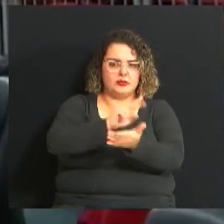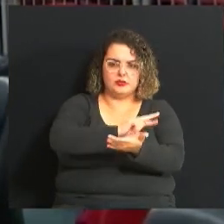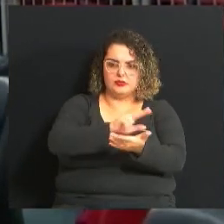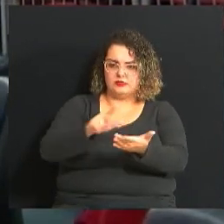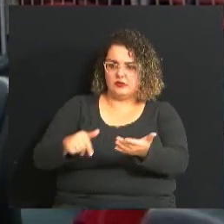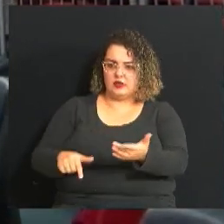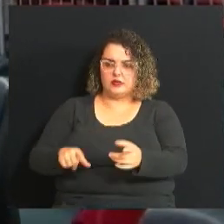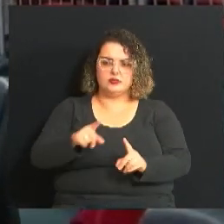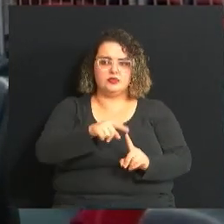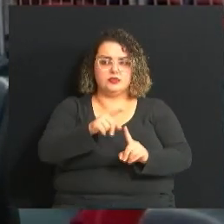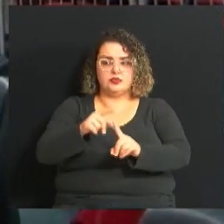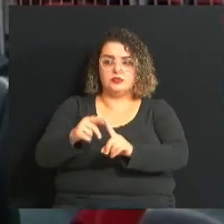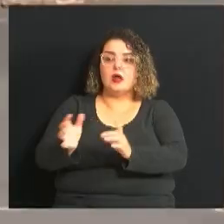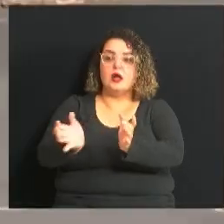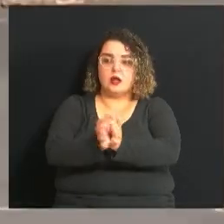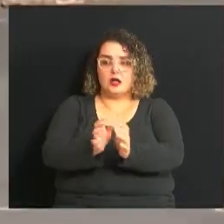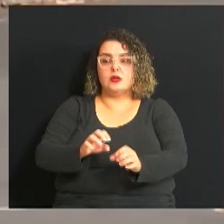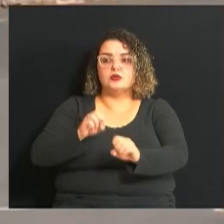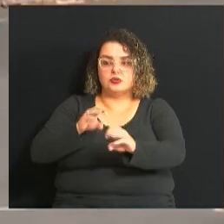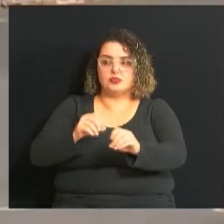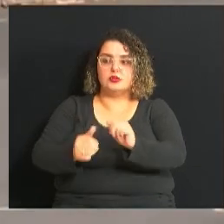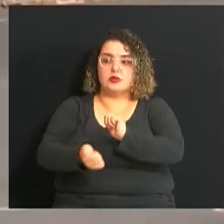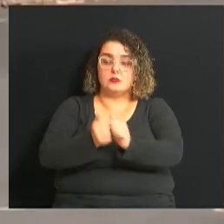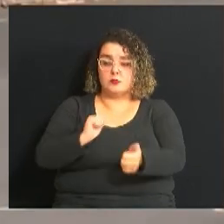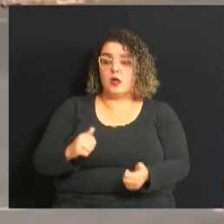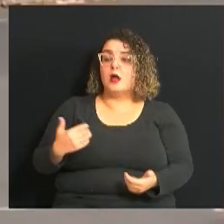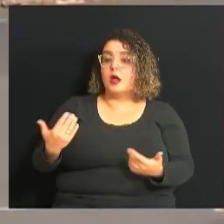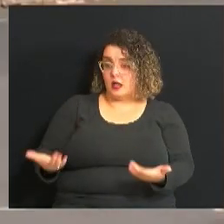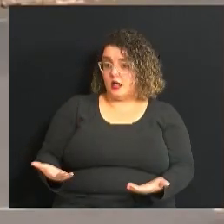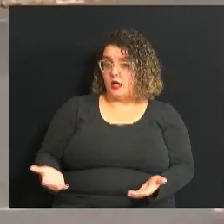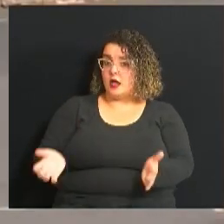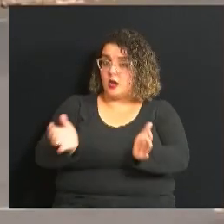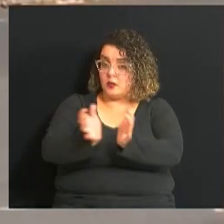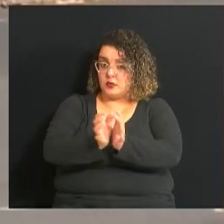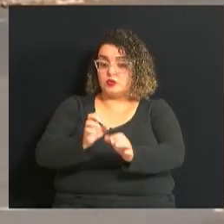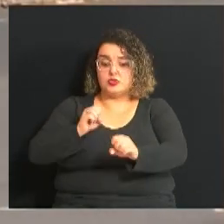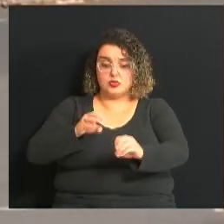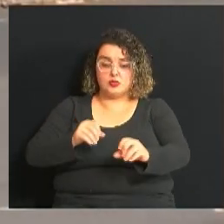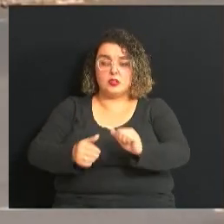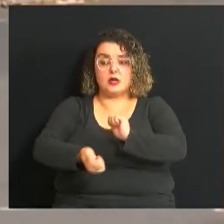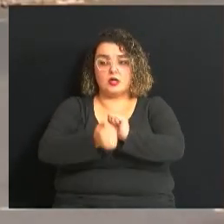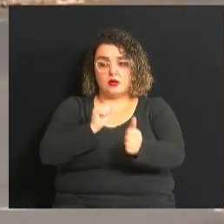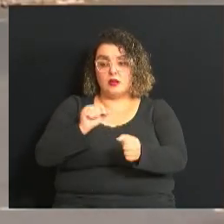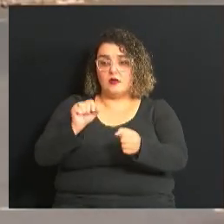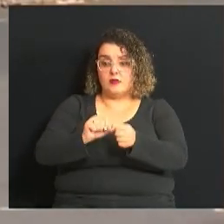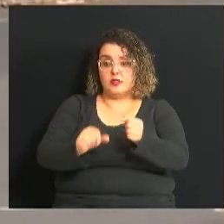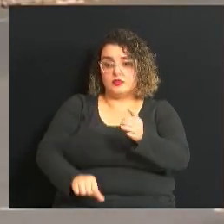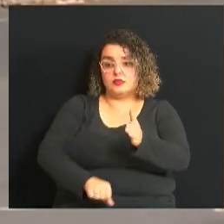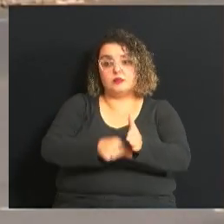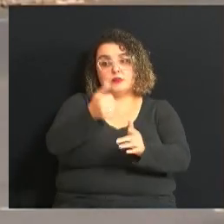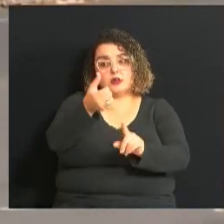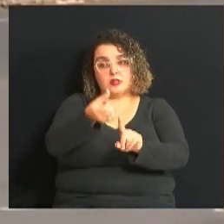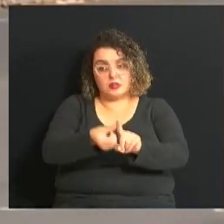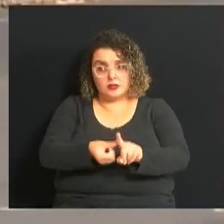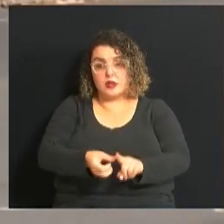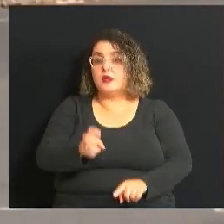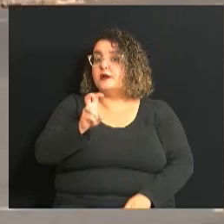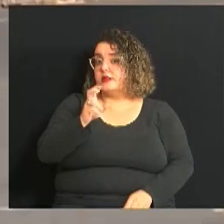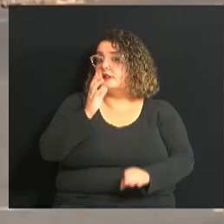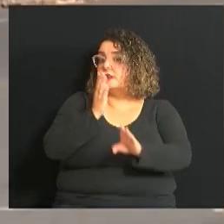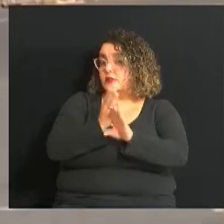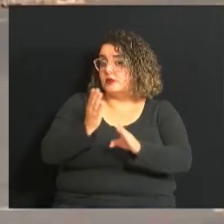na comissão de educação Esporte a comissão de educação Esporte realizou no primeiro semestre cinco encontros